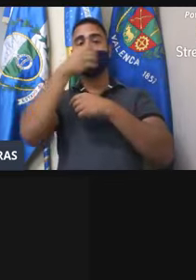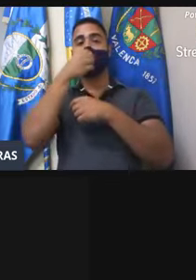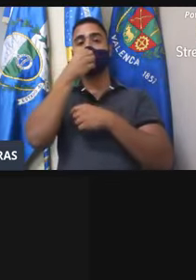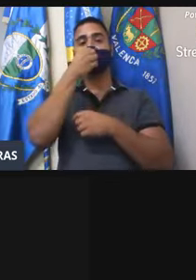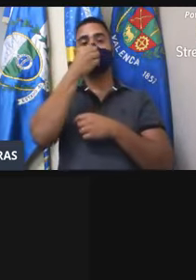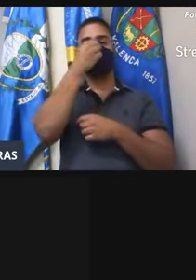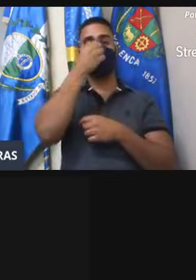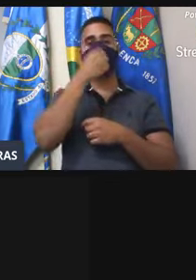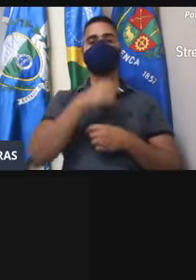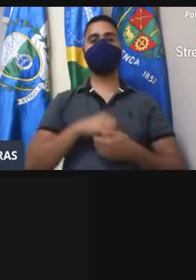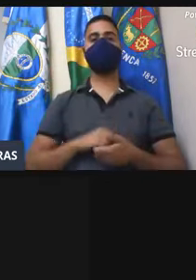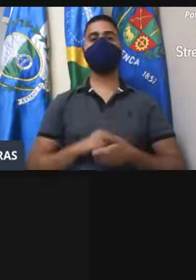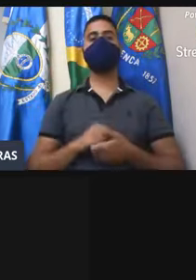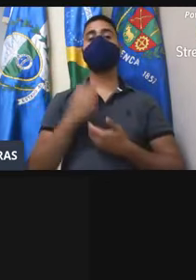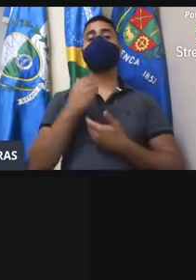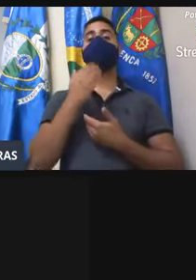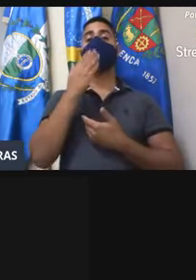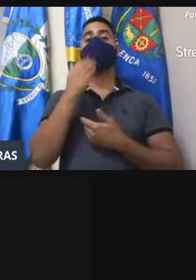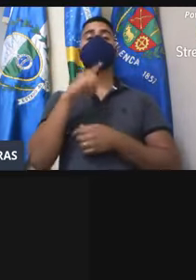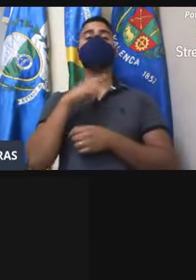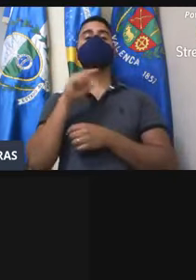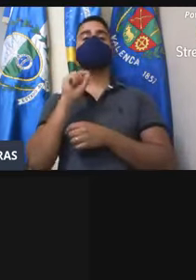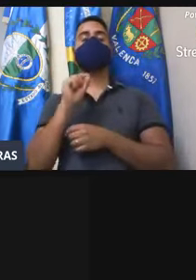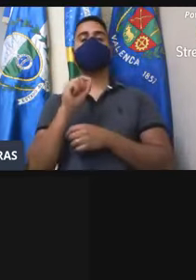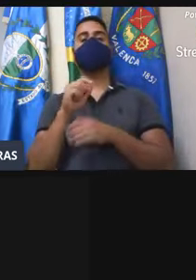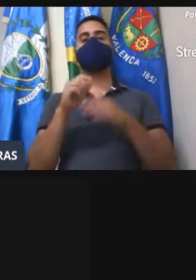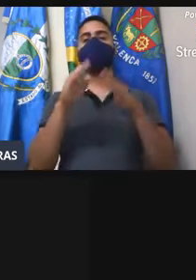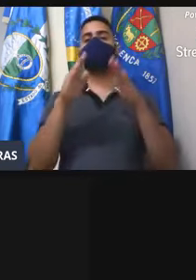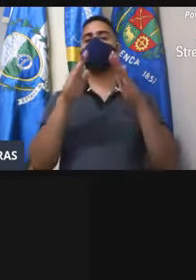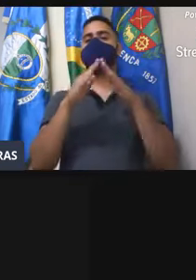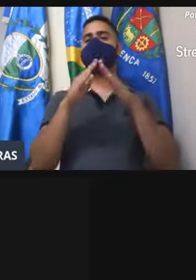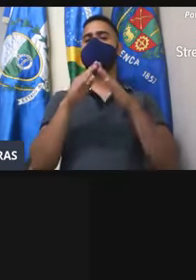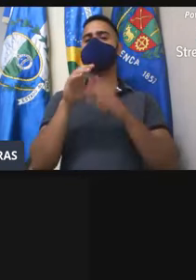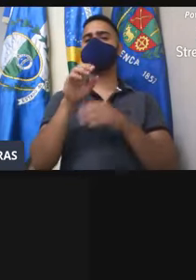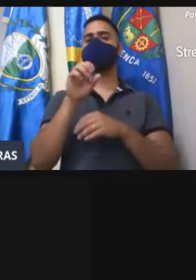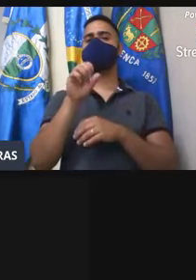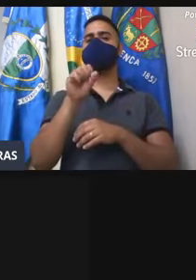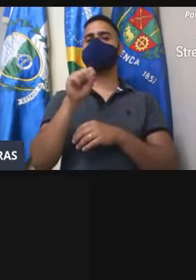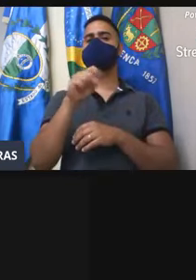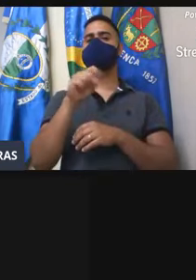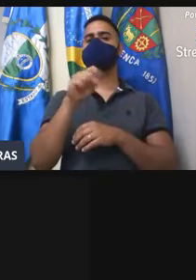Na alimentação, foram contemplados a Casa São Vicente Paulo,